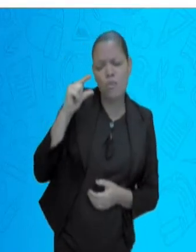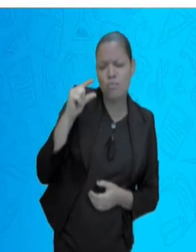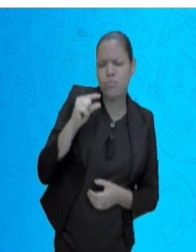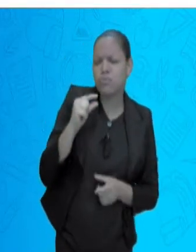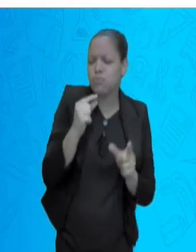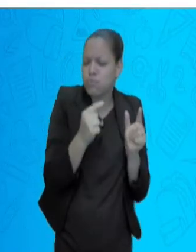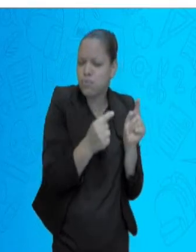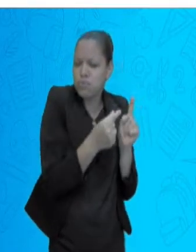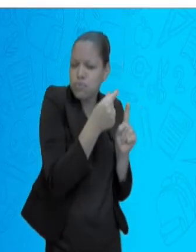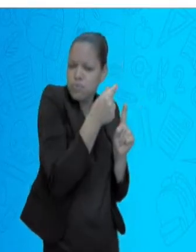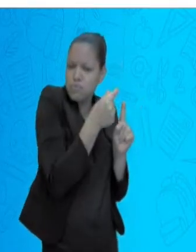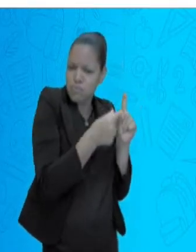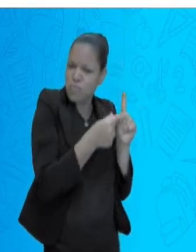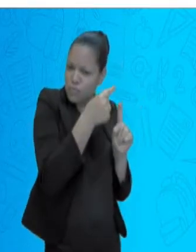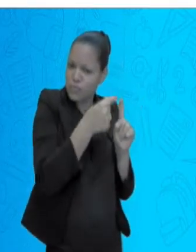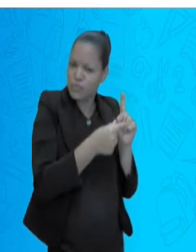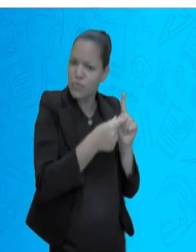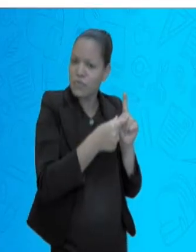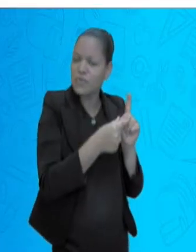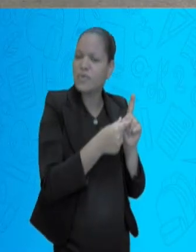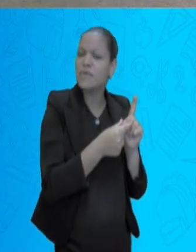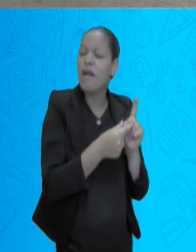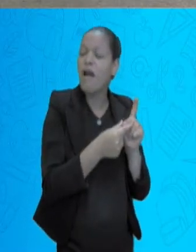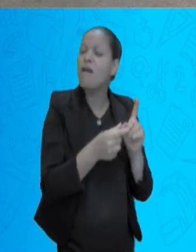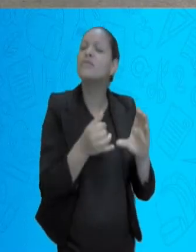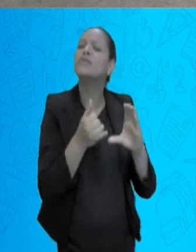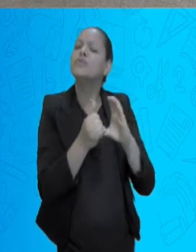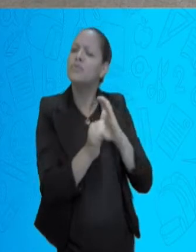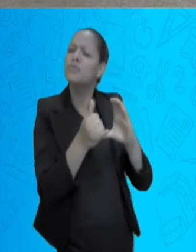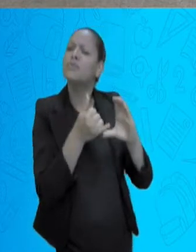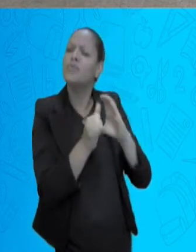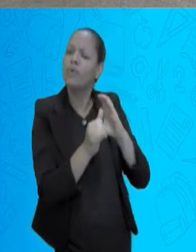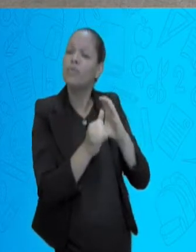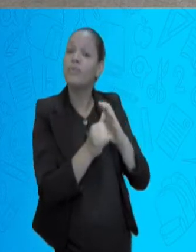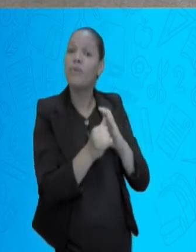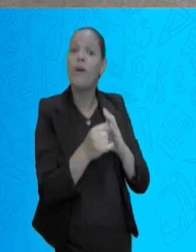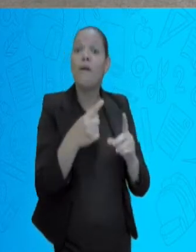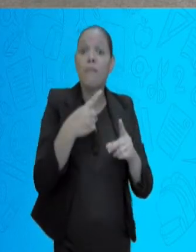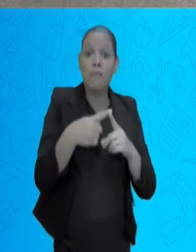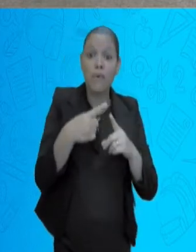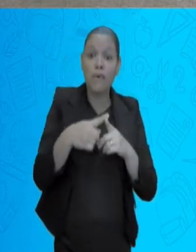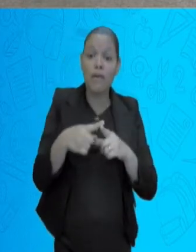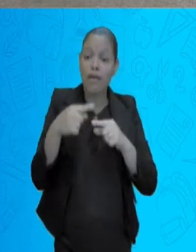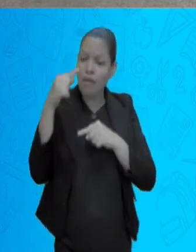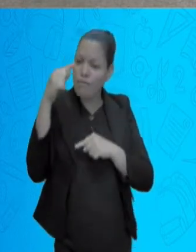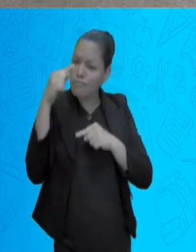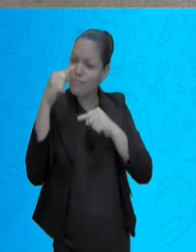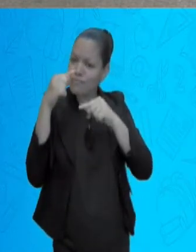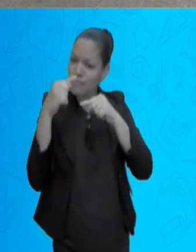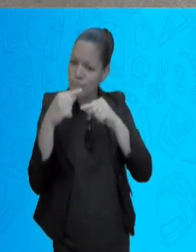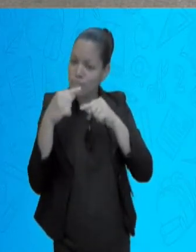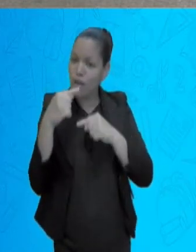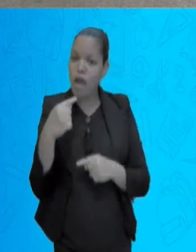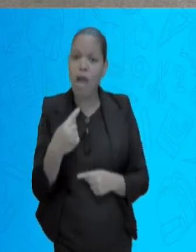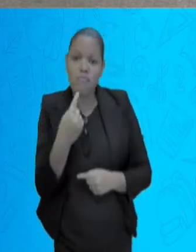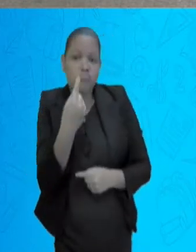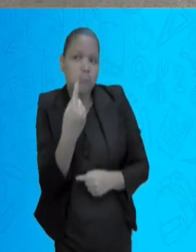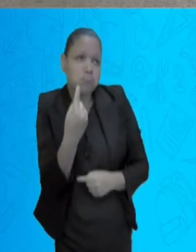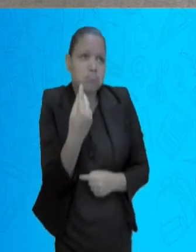personagens. Pouquíssimos personagens no conto, porque ele é curtinho. Às vezes envolve 2 ou